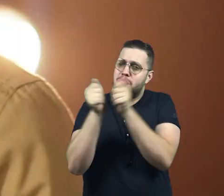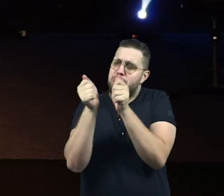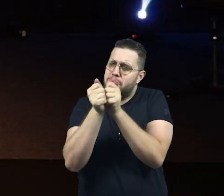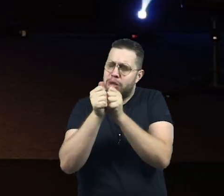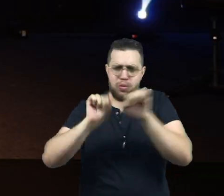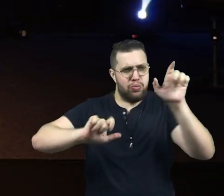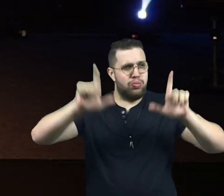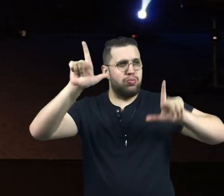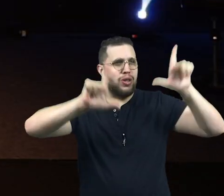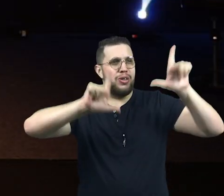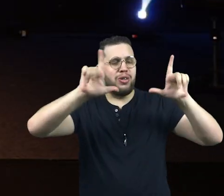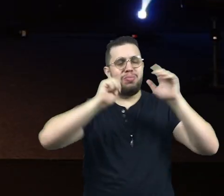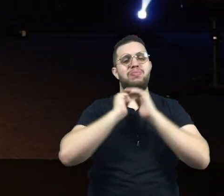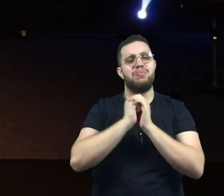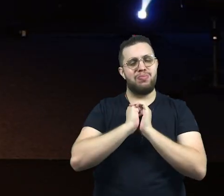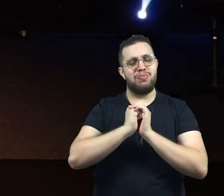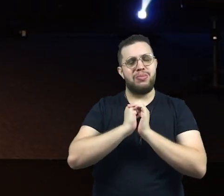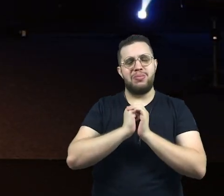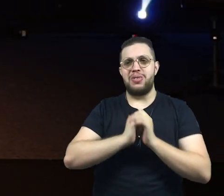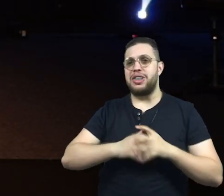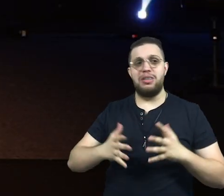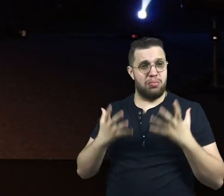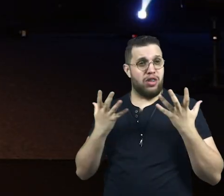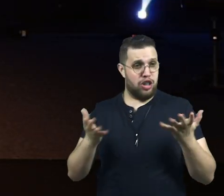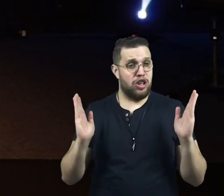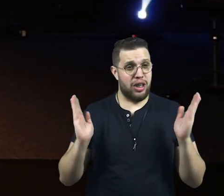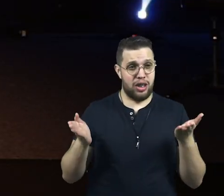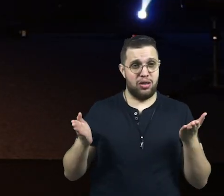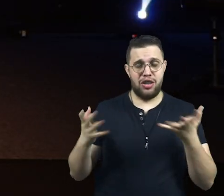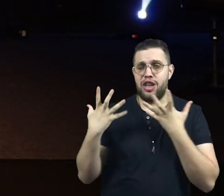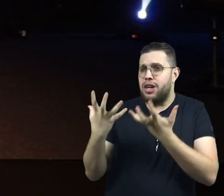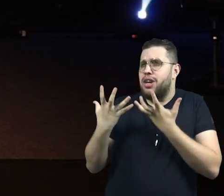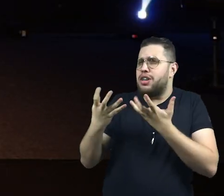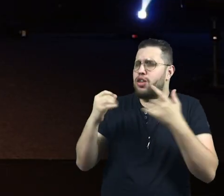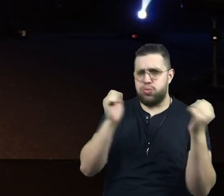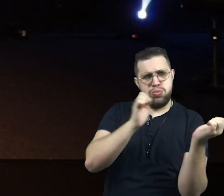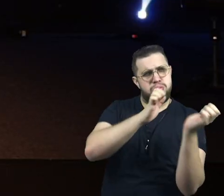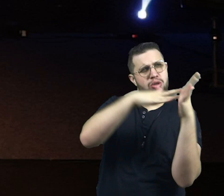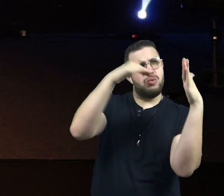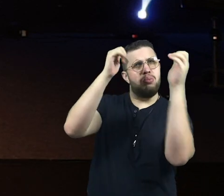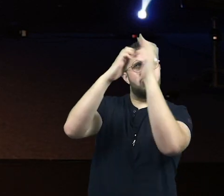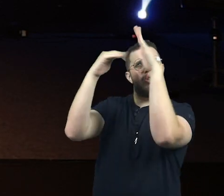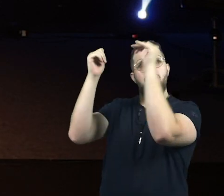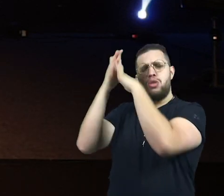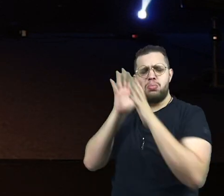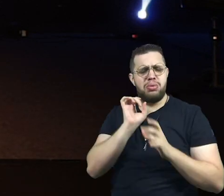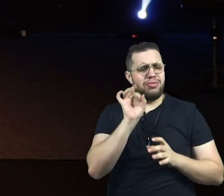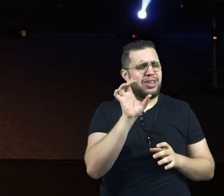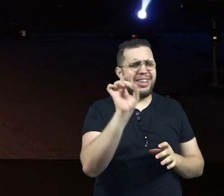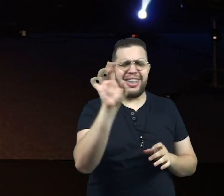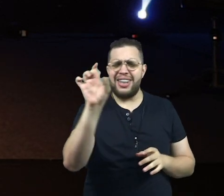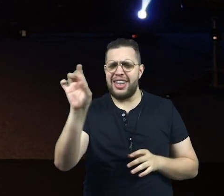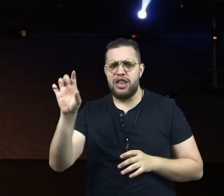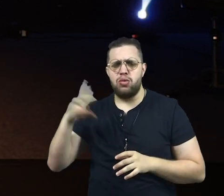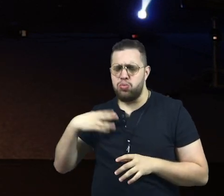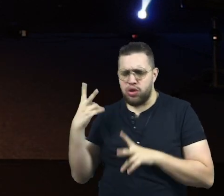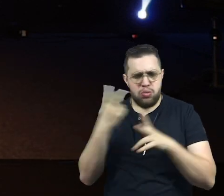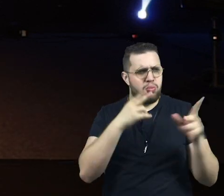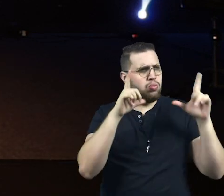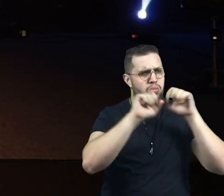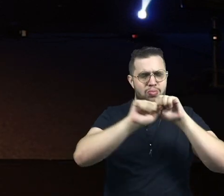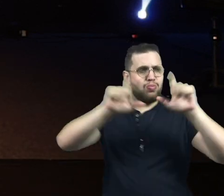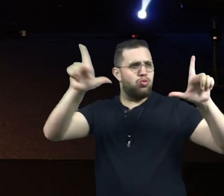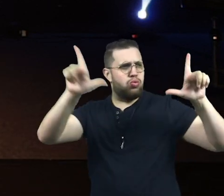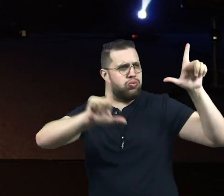amém? Eu quero louvar o nome do Senhor Jesus pela vida de cada um dos membros da igreja, cada um que está acompanhando, que tem